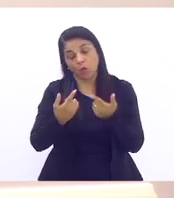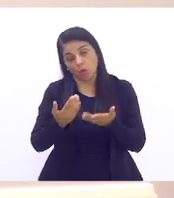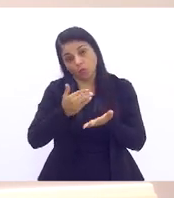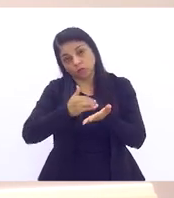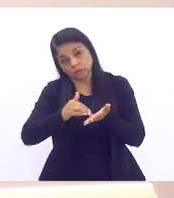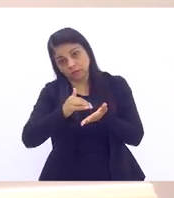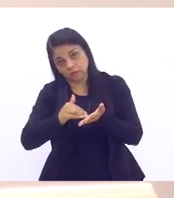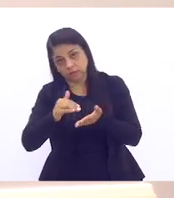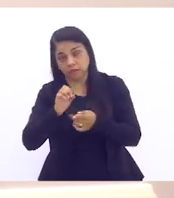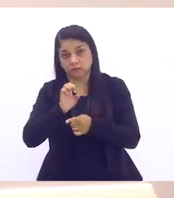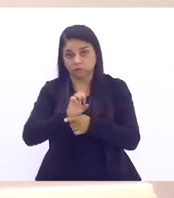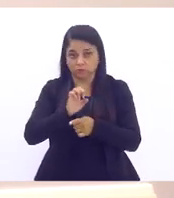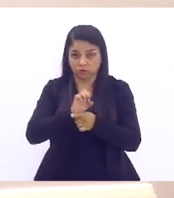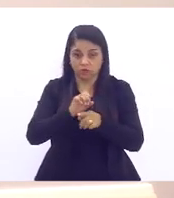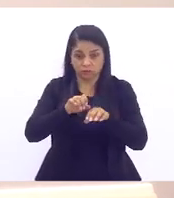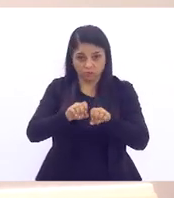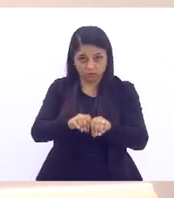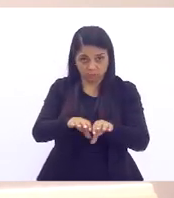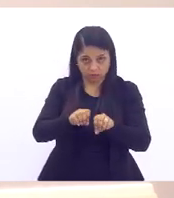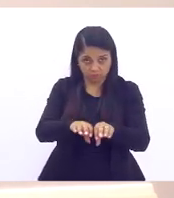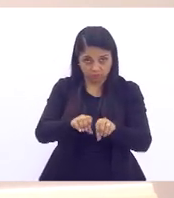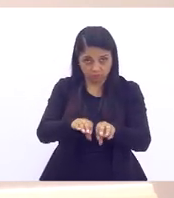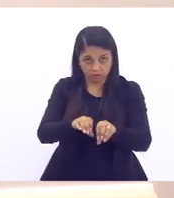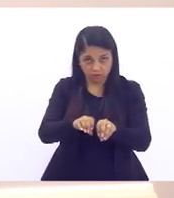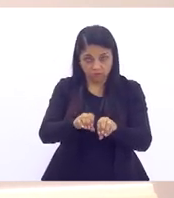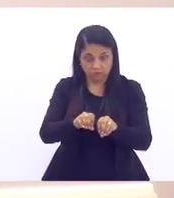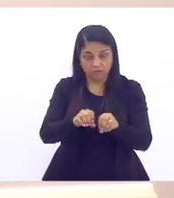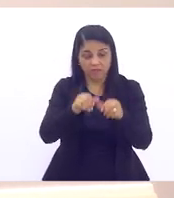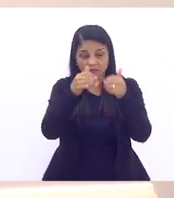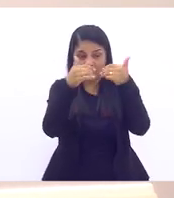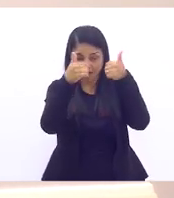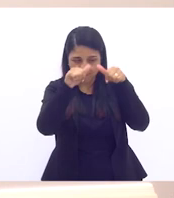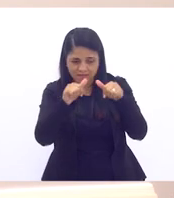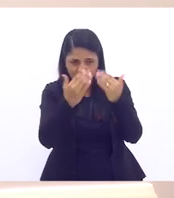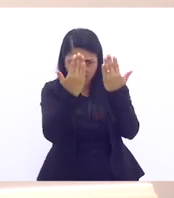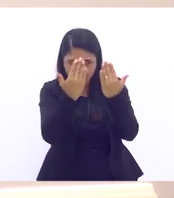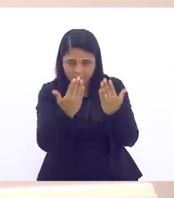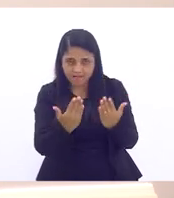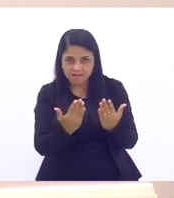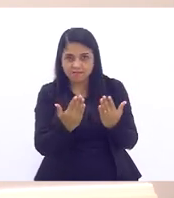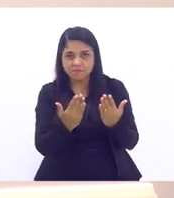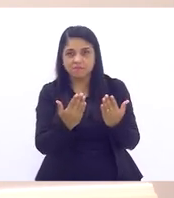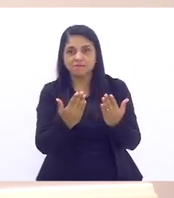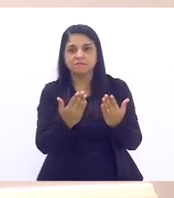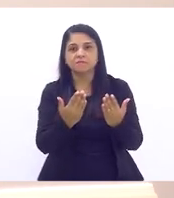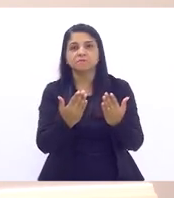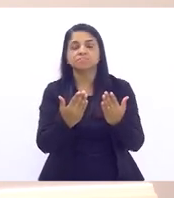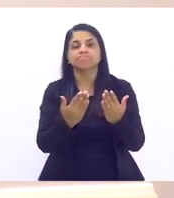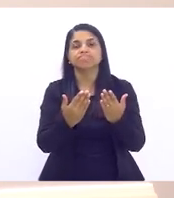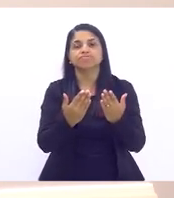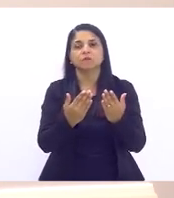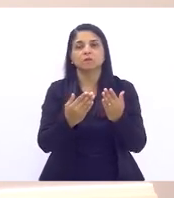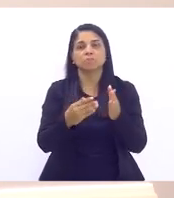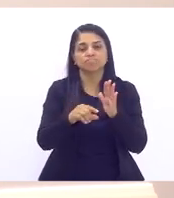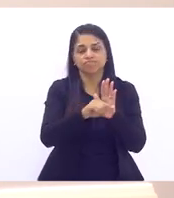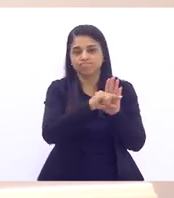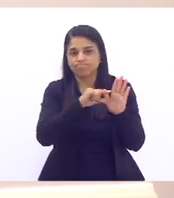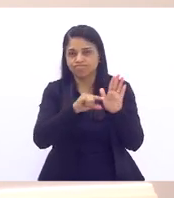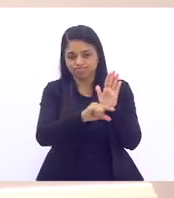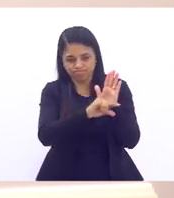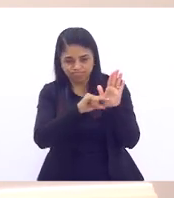Estado de Educação fazer uma análise um diagnóstico Talvez para ver protocolos específicos para o